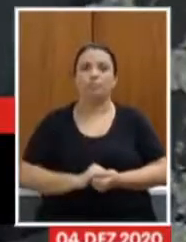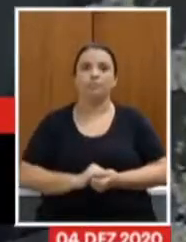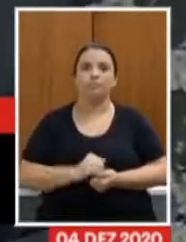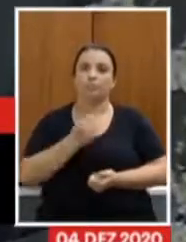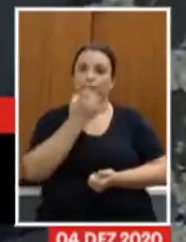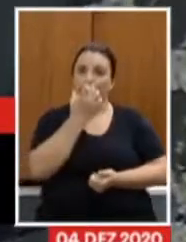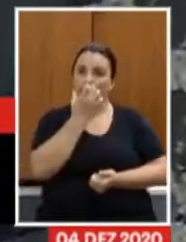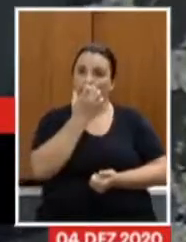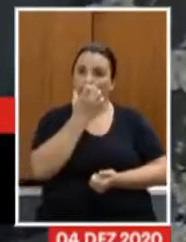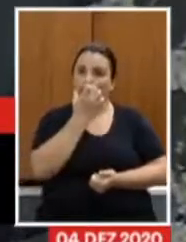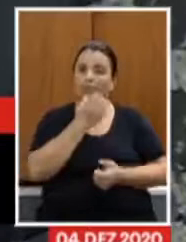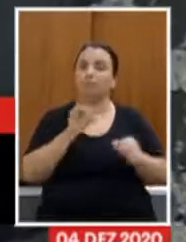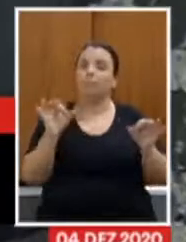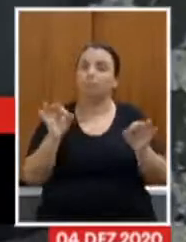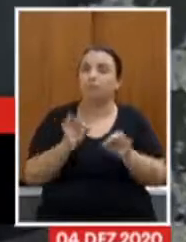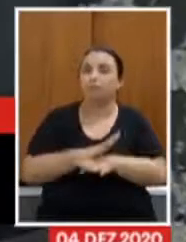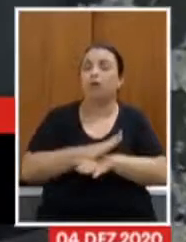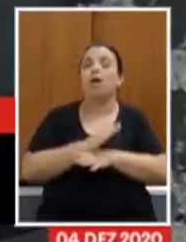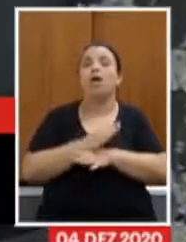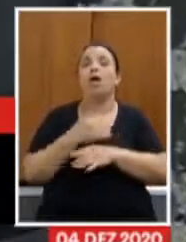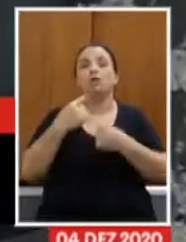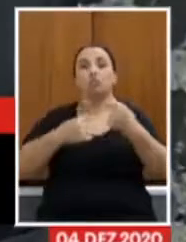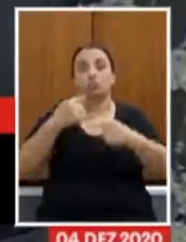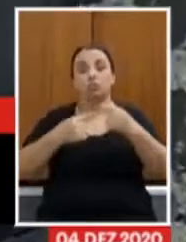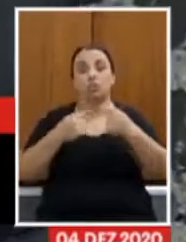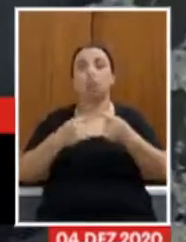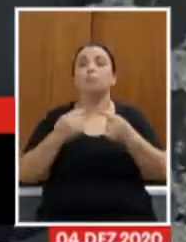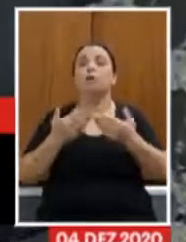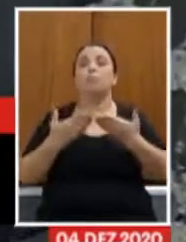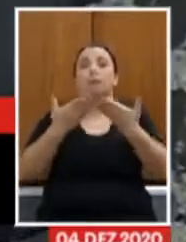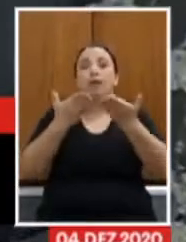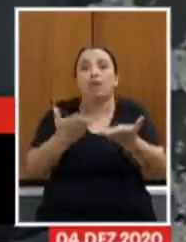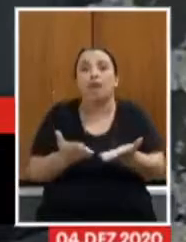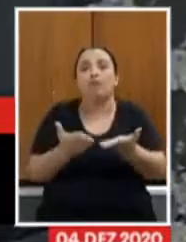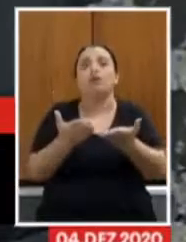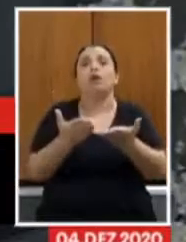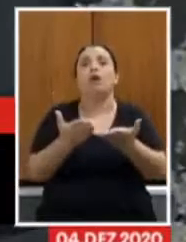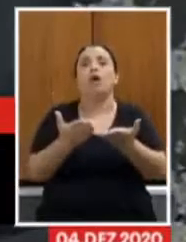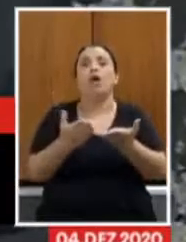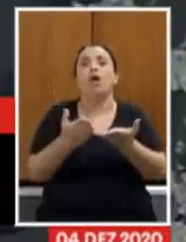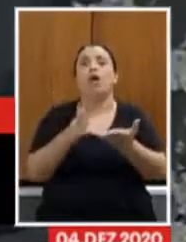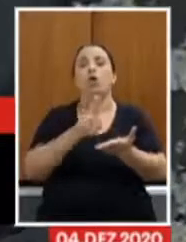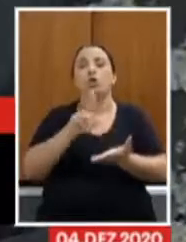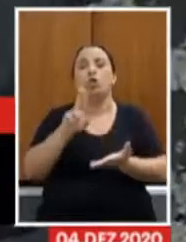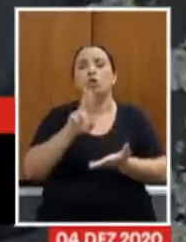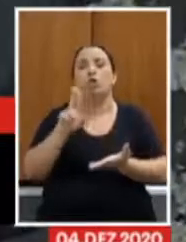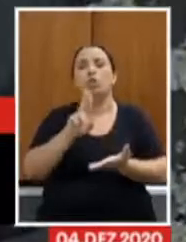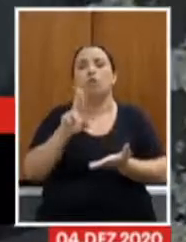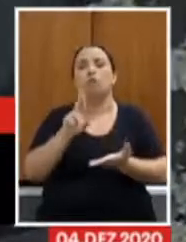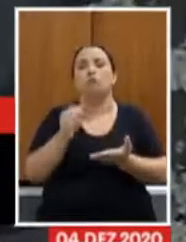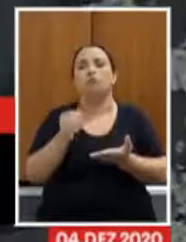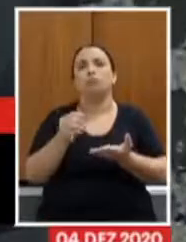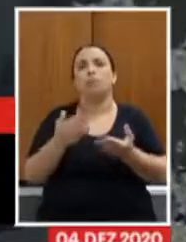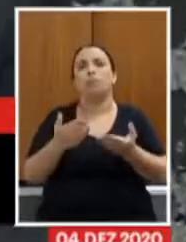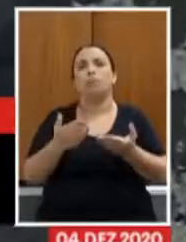Então, encerra-se a discussão com a palavra para encaminhar a votação, deputado Ulisses Gomes,